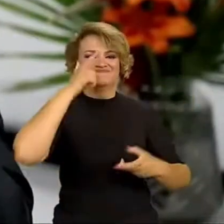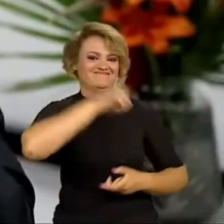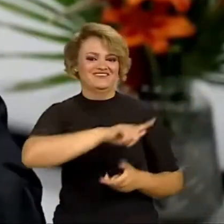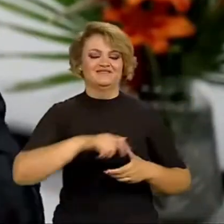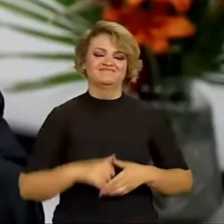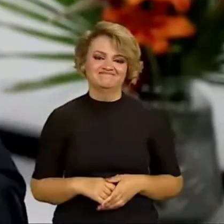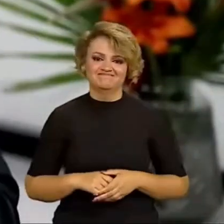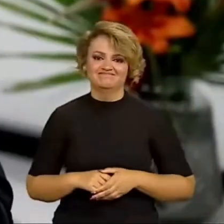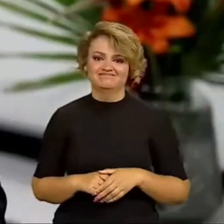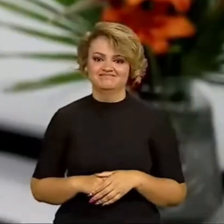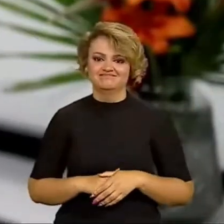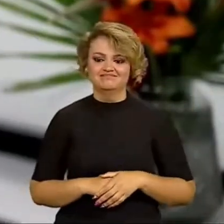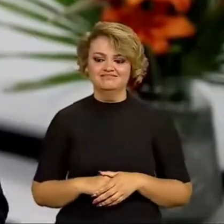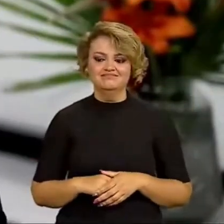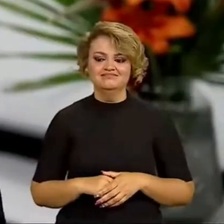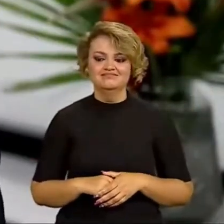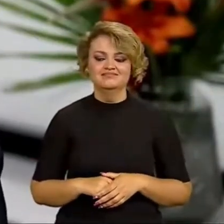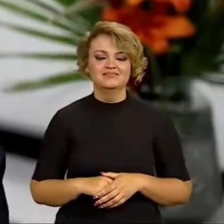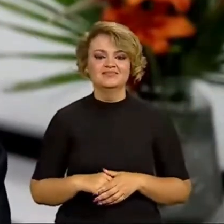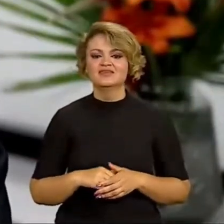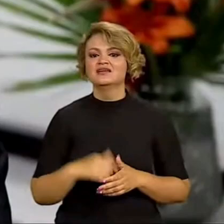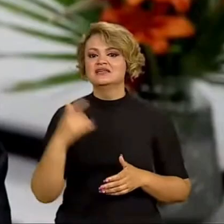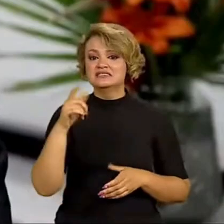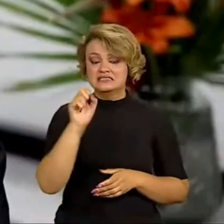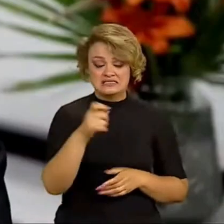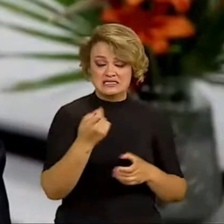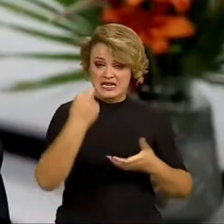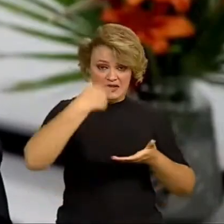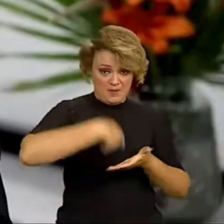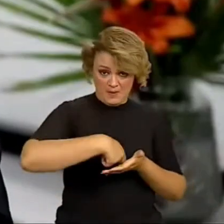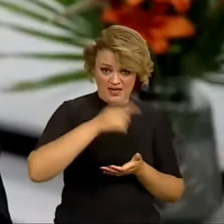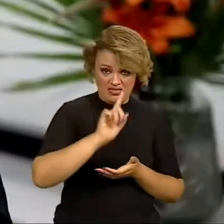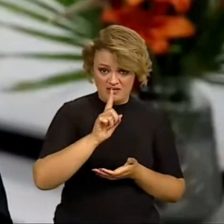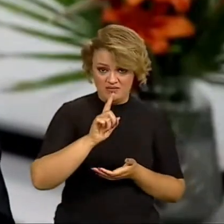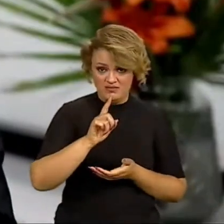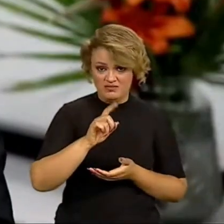sem que o pagamento atrofie, sabe, as finanças do partido.